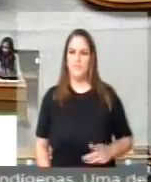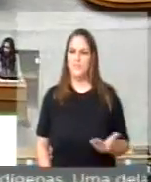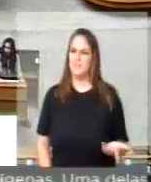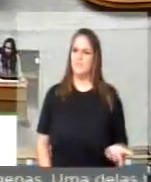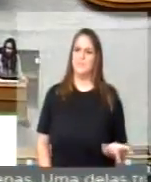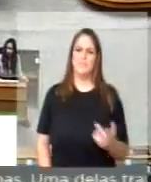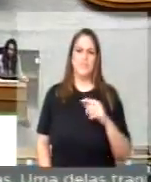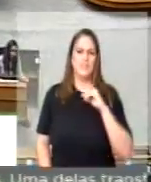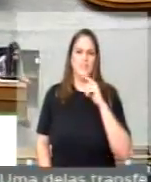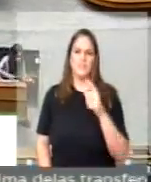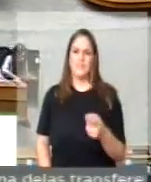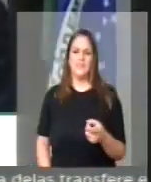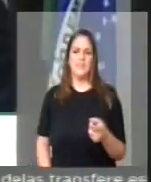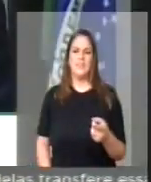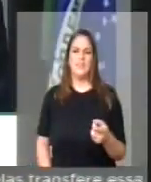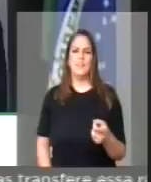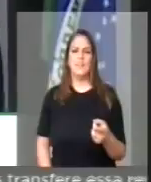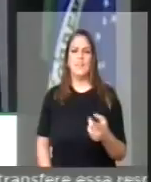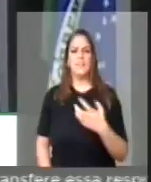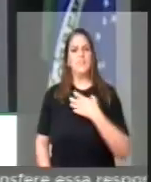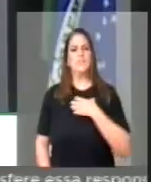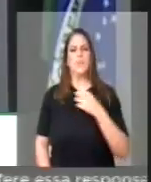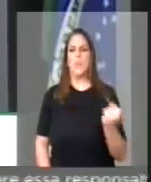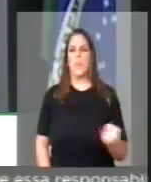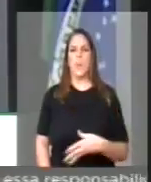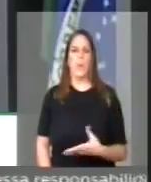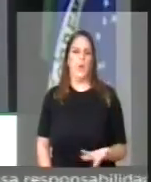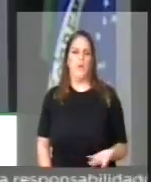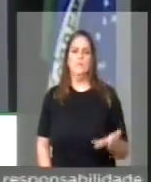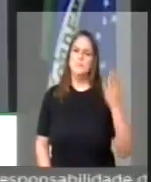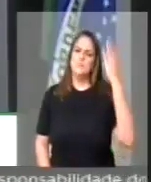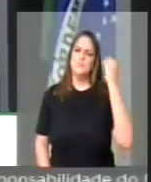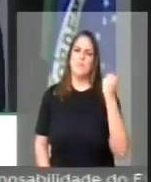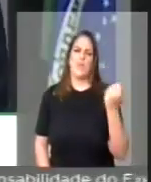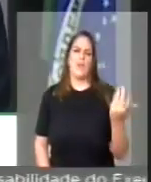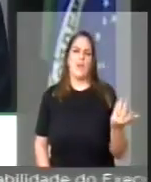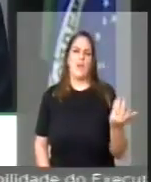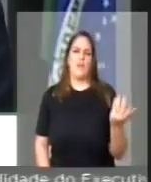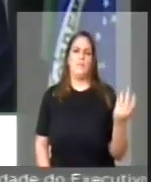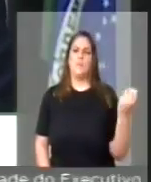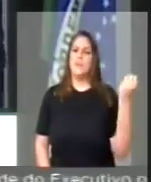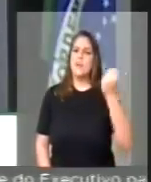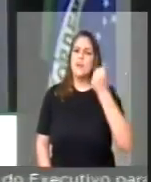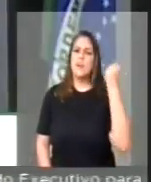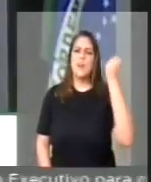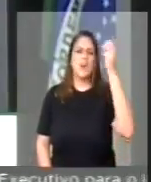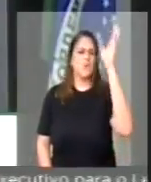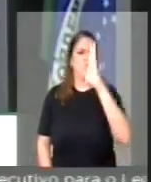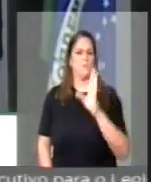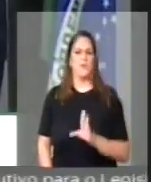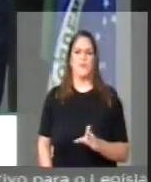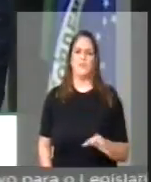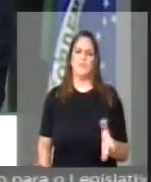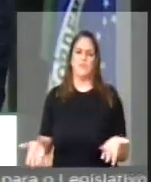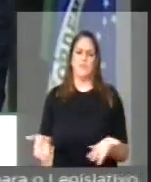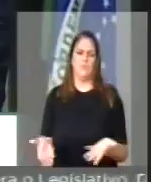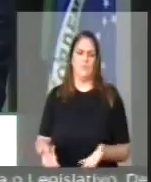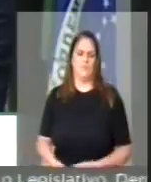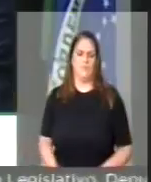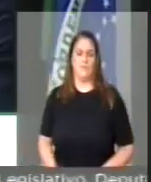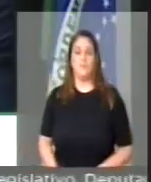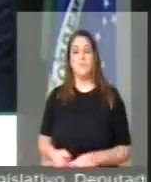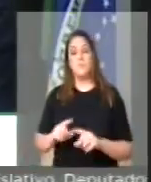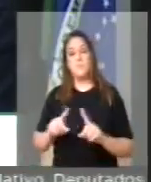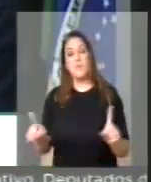dos momentos mais graves do nosso país. Mas um momento como esse tem que ser enfrentado com muita responsabilidade,